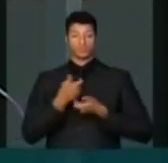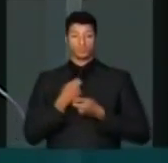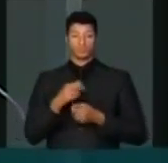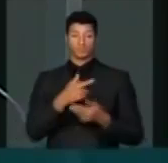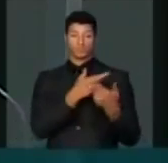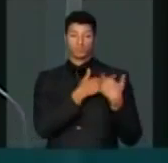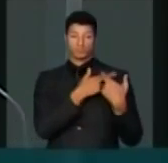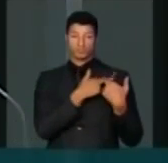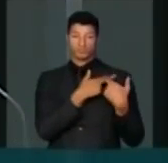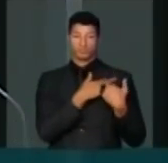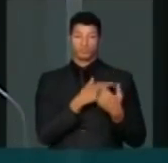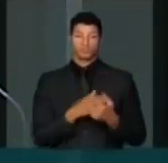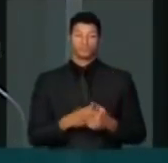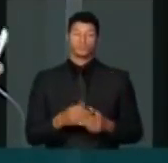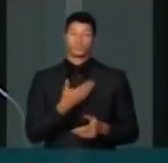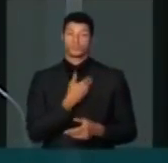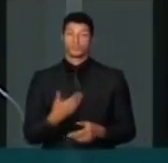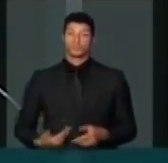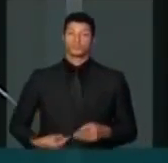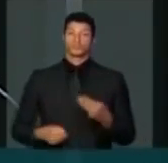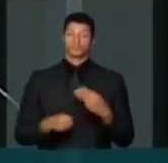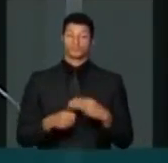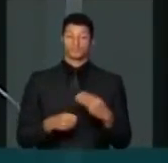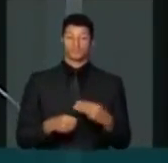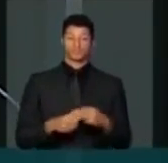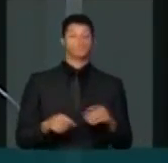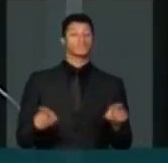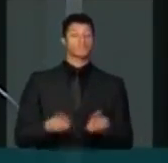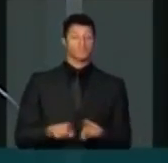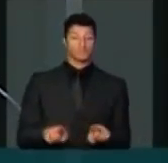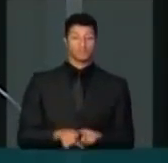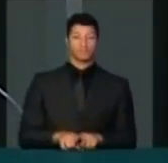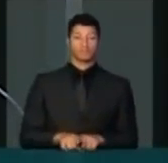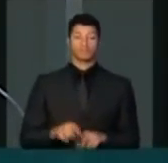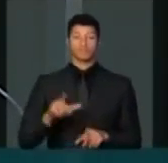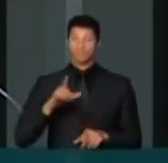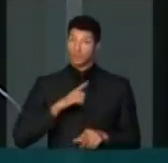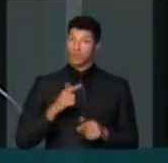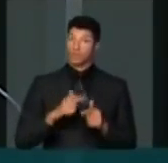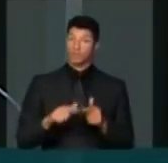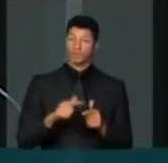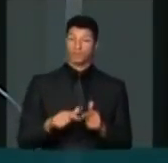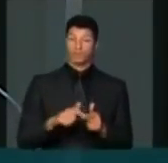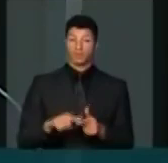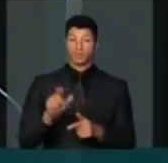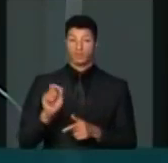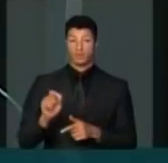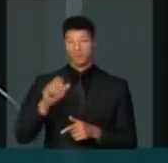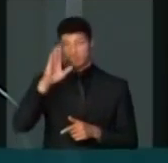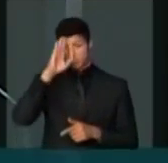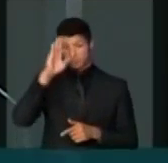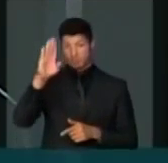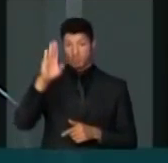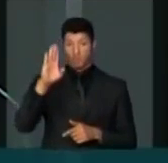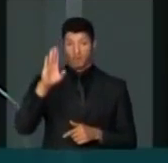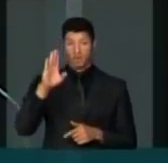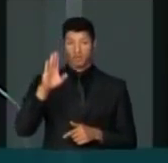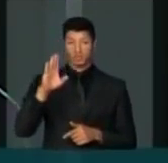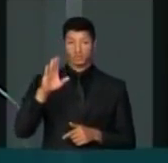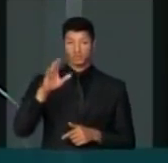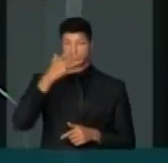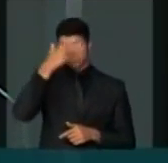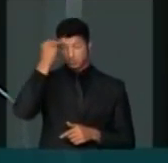sua responsabilidade. E os governos municipais também. Há um problema que, principalmente,